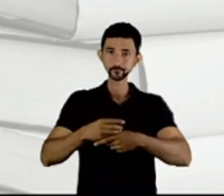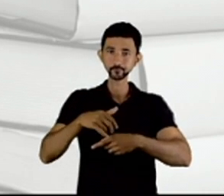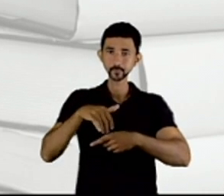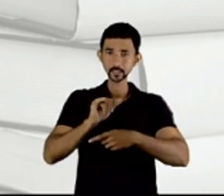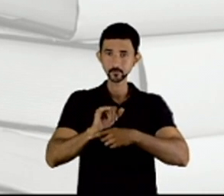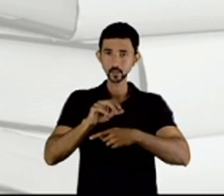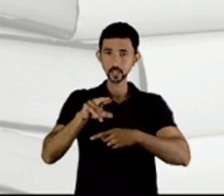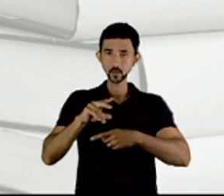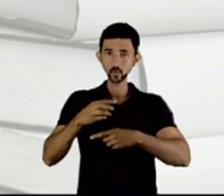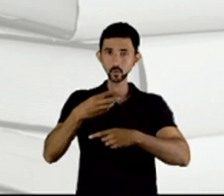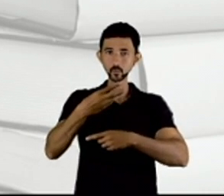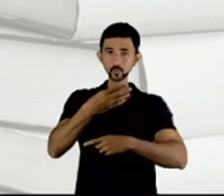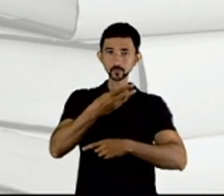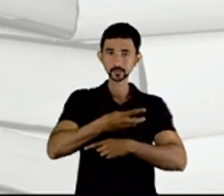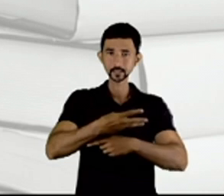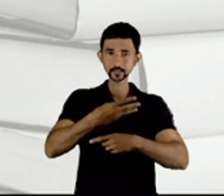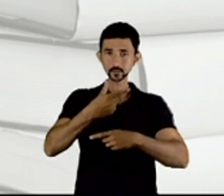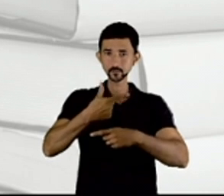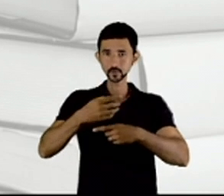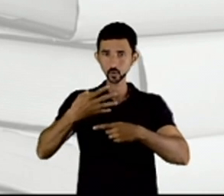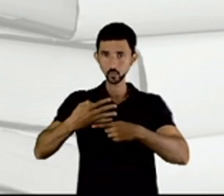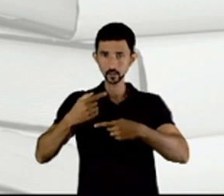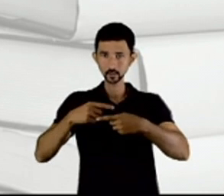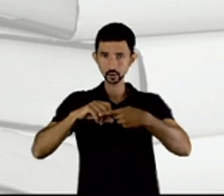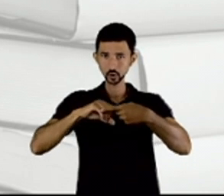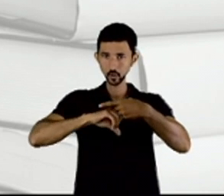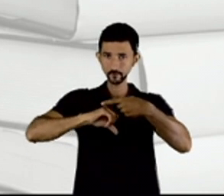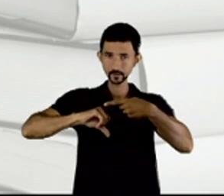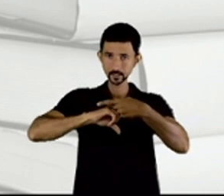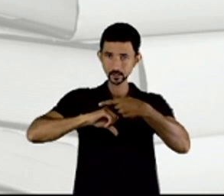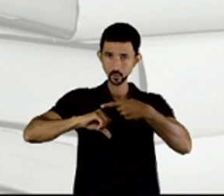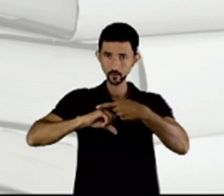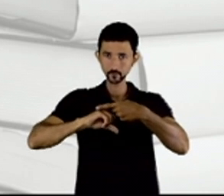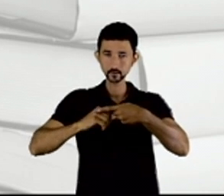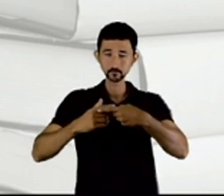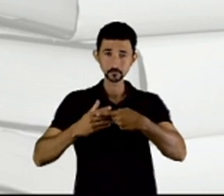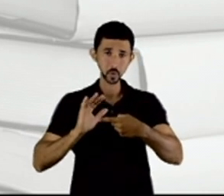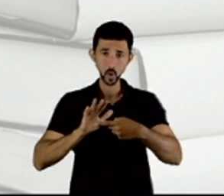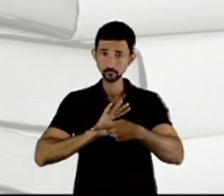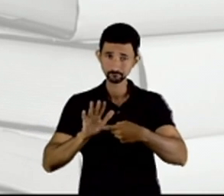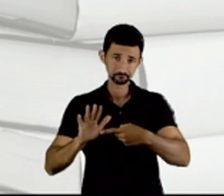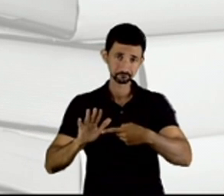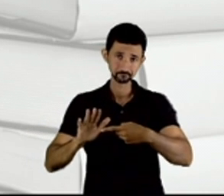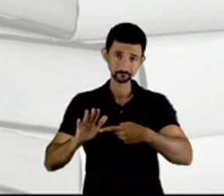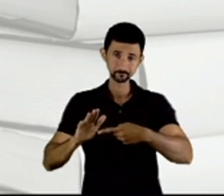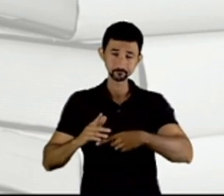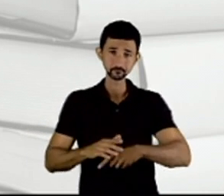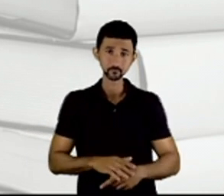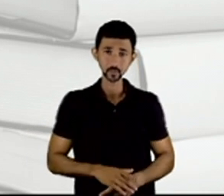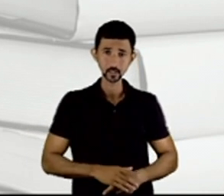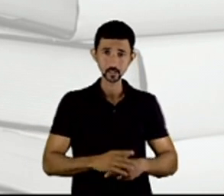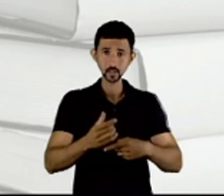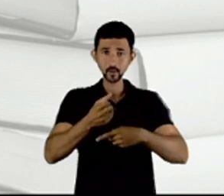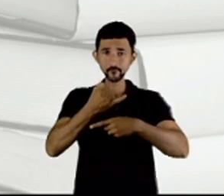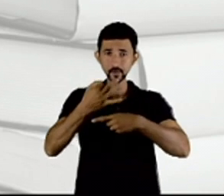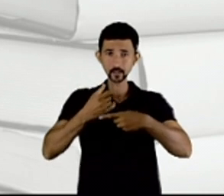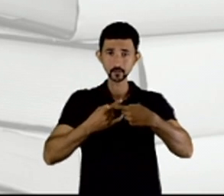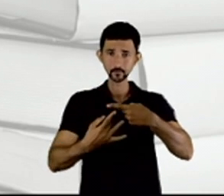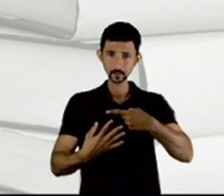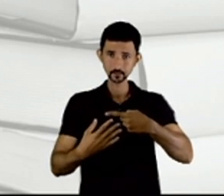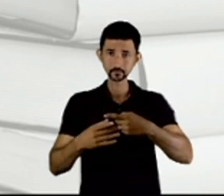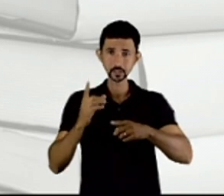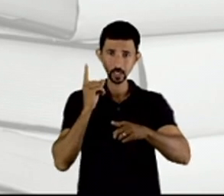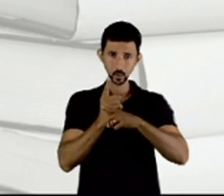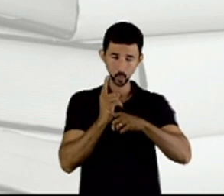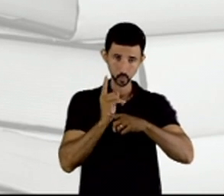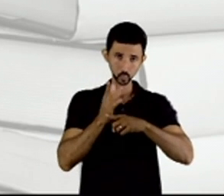igual a 324, 99 avos. Só aí estaria suficiente, porque ele quer a fração geratriz. Então, a gente